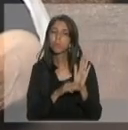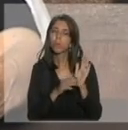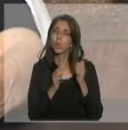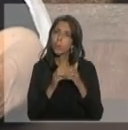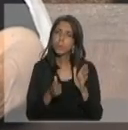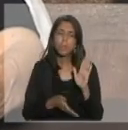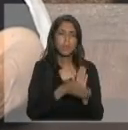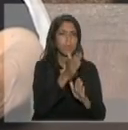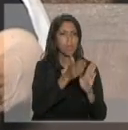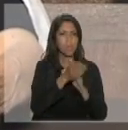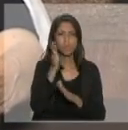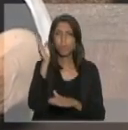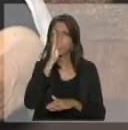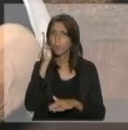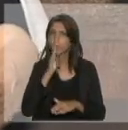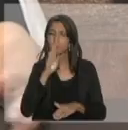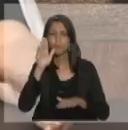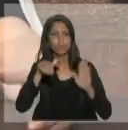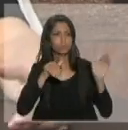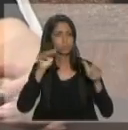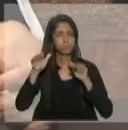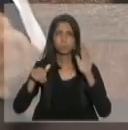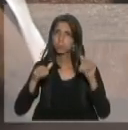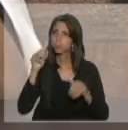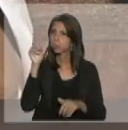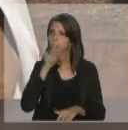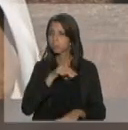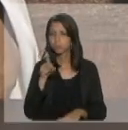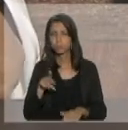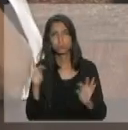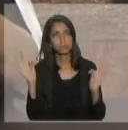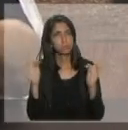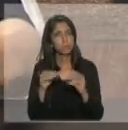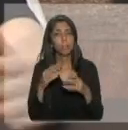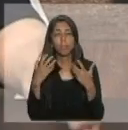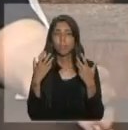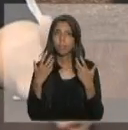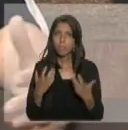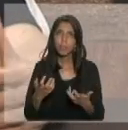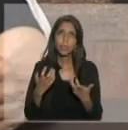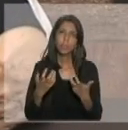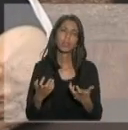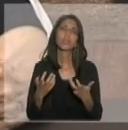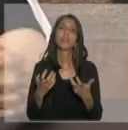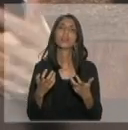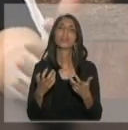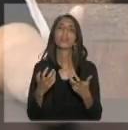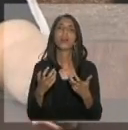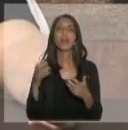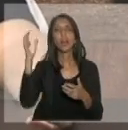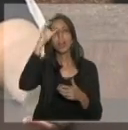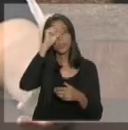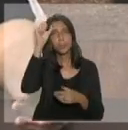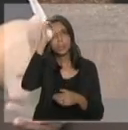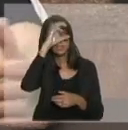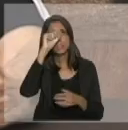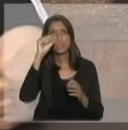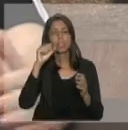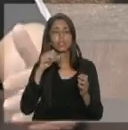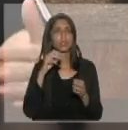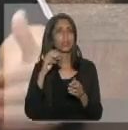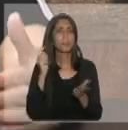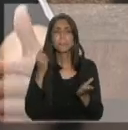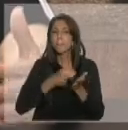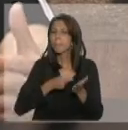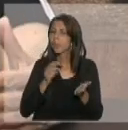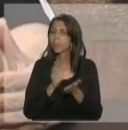comecei a viajar por todo o Brasil, chamando todos os professores, mandando que quisessem aprender esse método sem